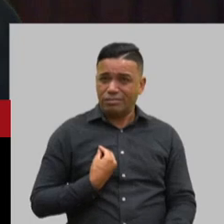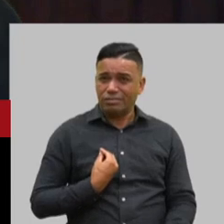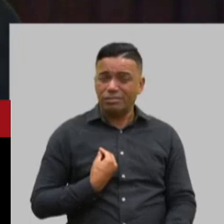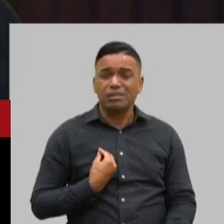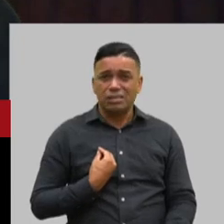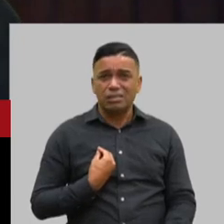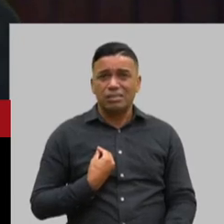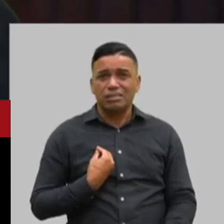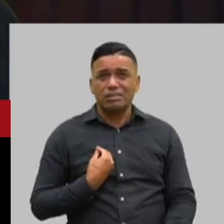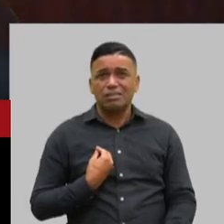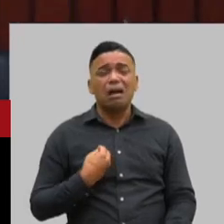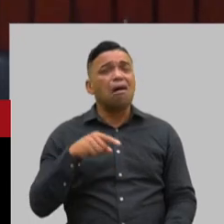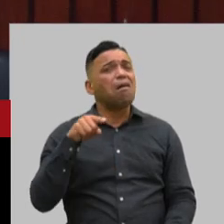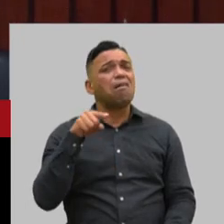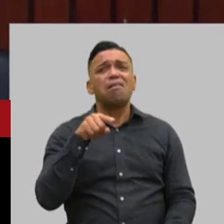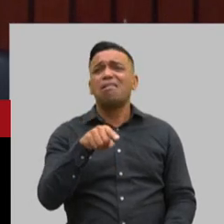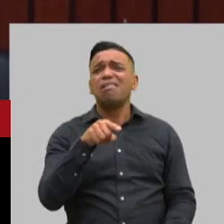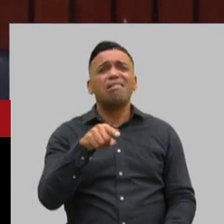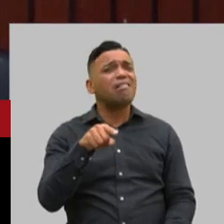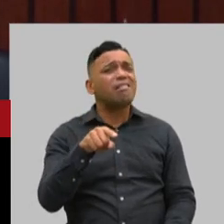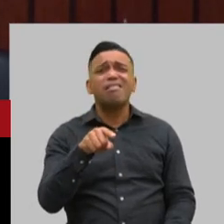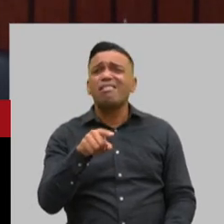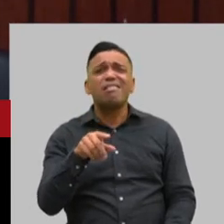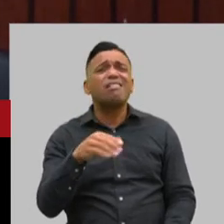vale, não vale